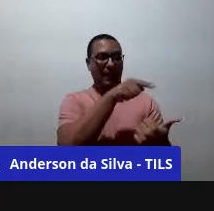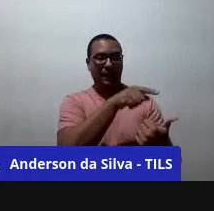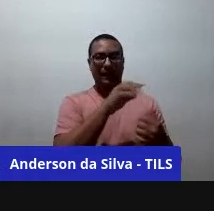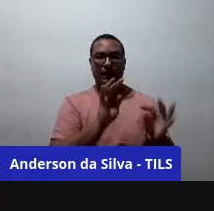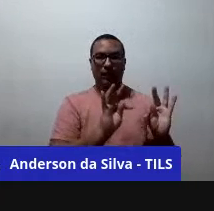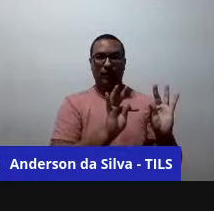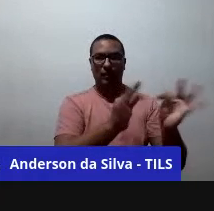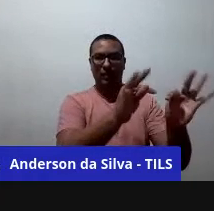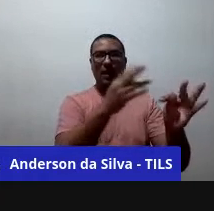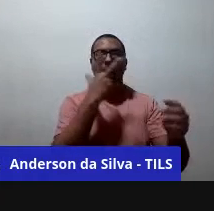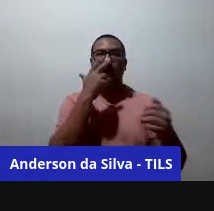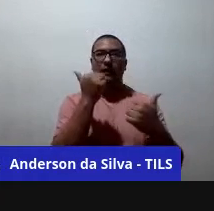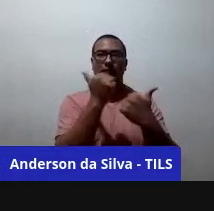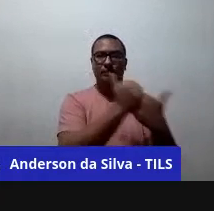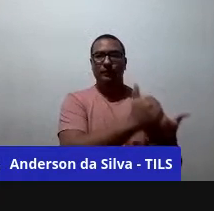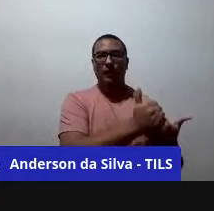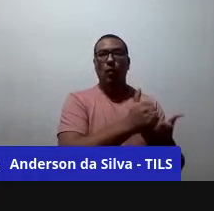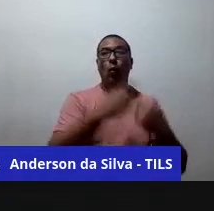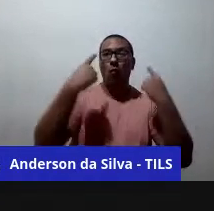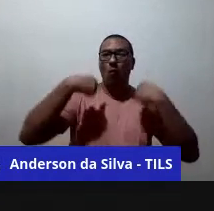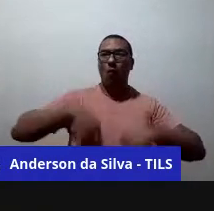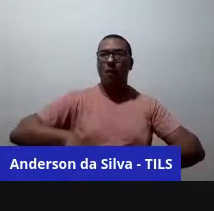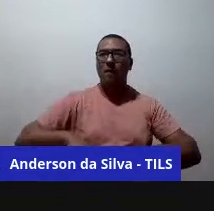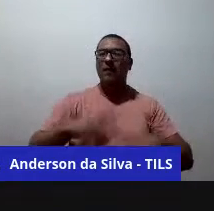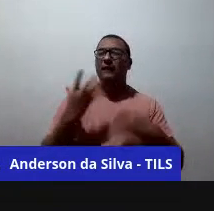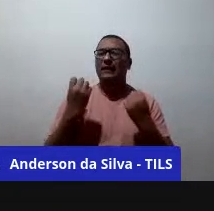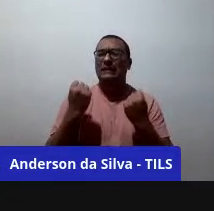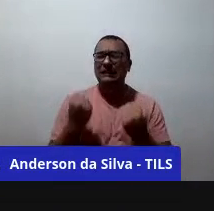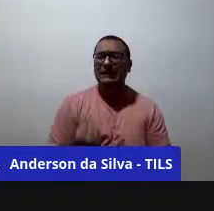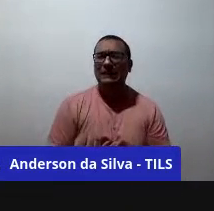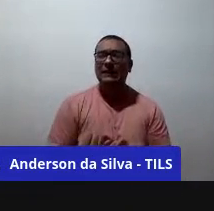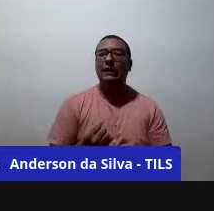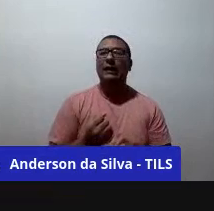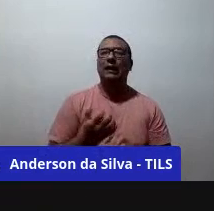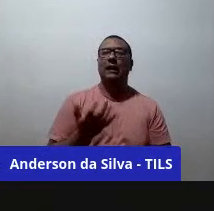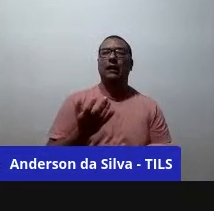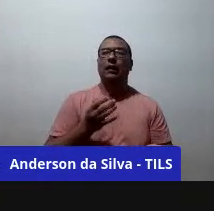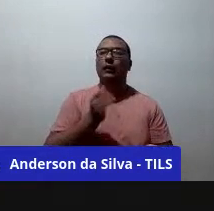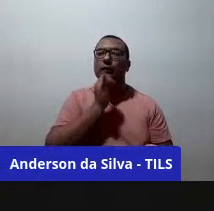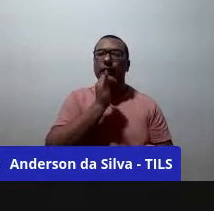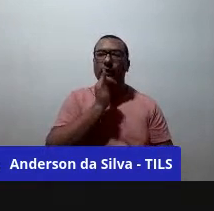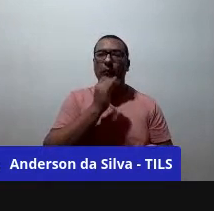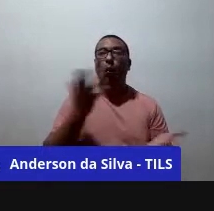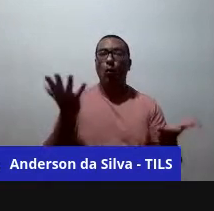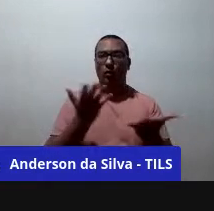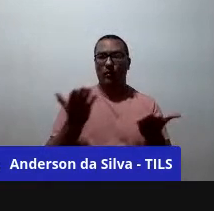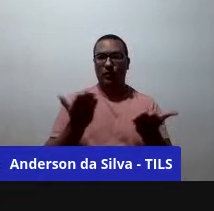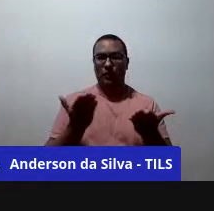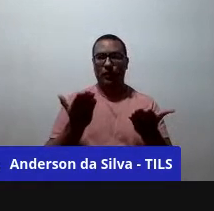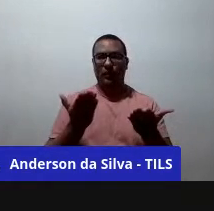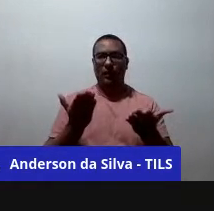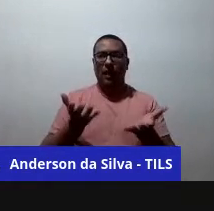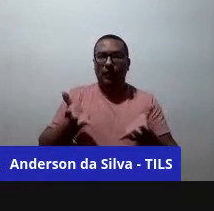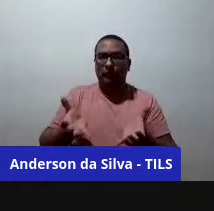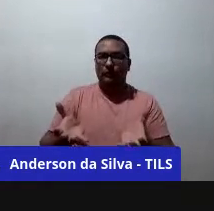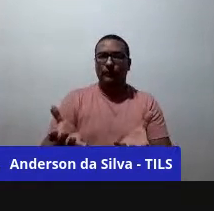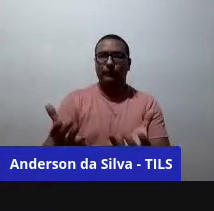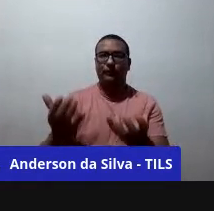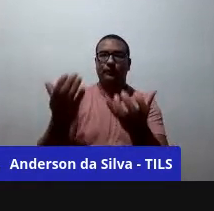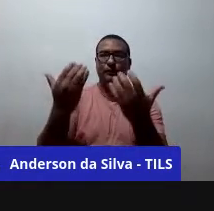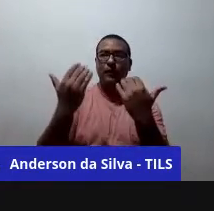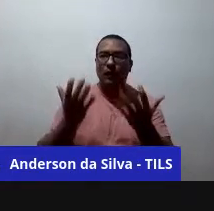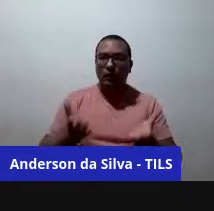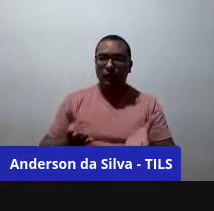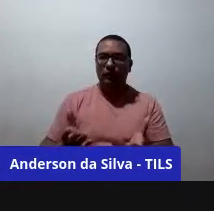que desgastavam o corpo. Né? Então, por exemplo, veja, por exemplo, as máquinas hoje que fazem a colheita.